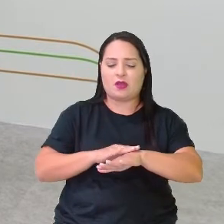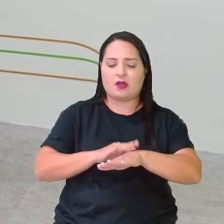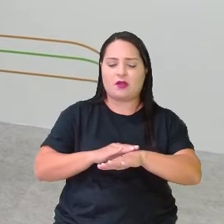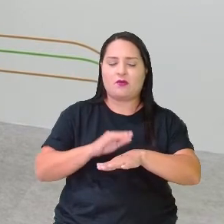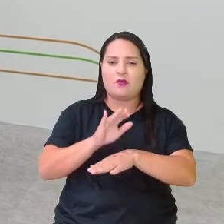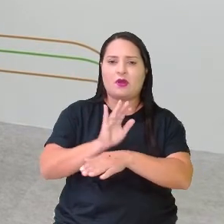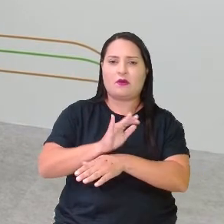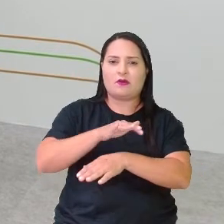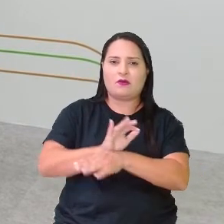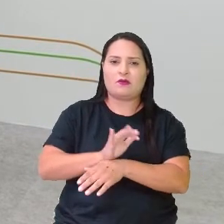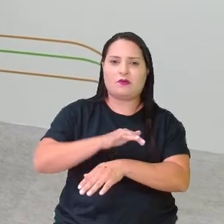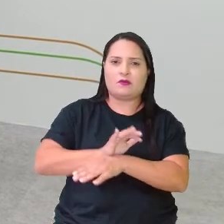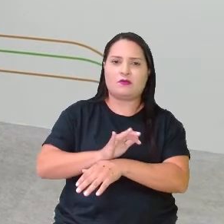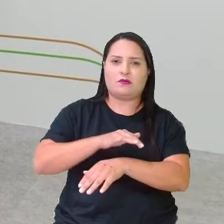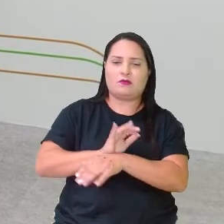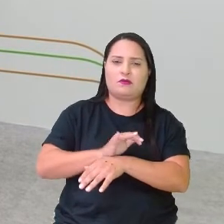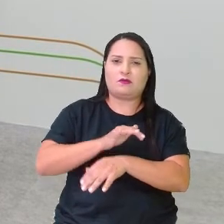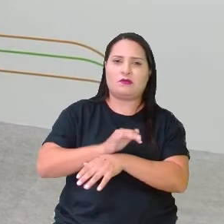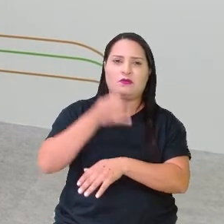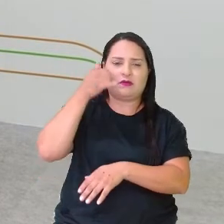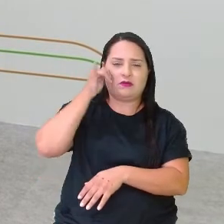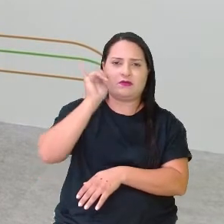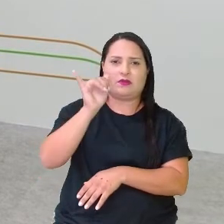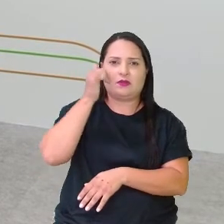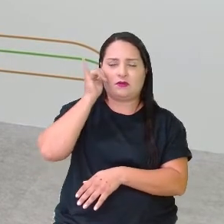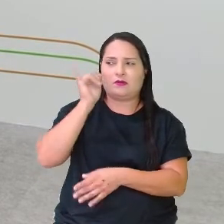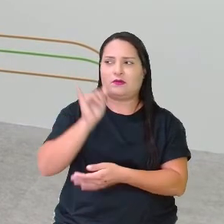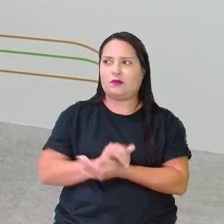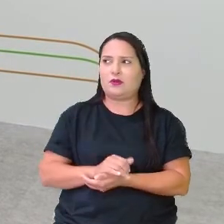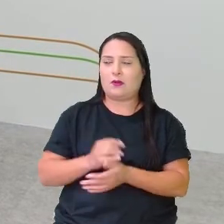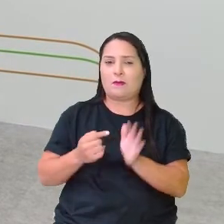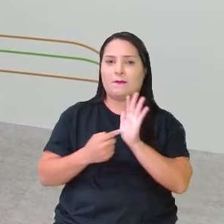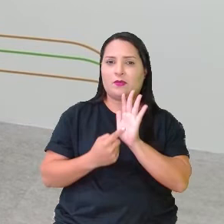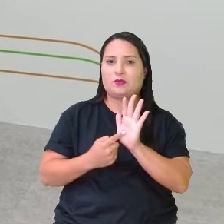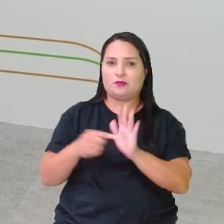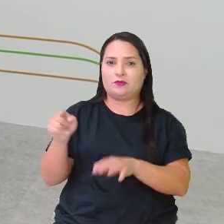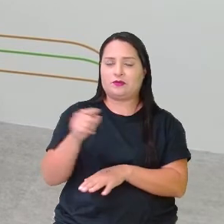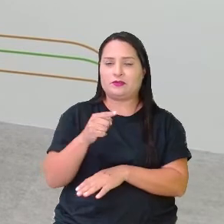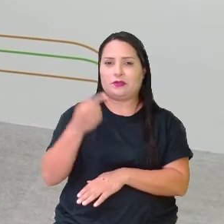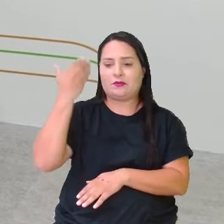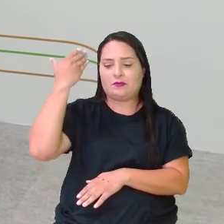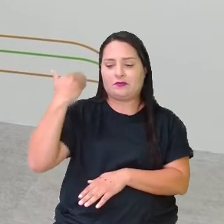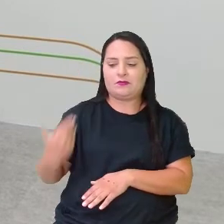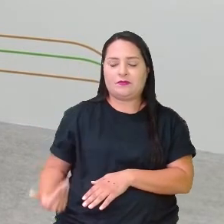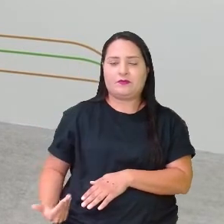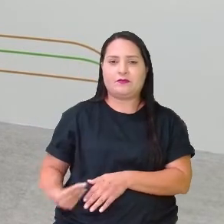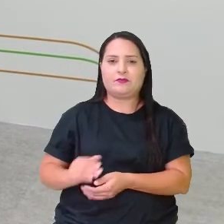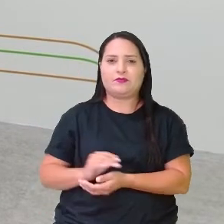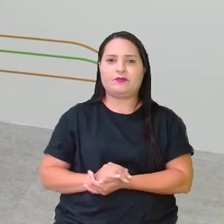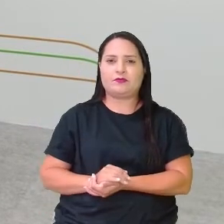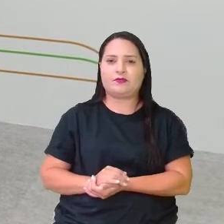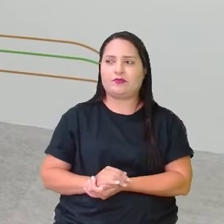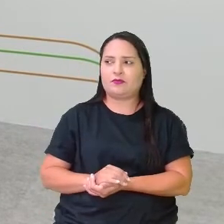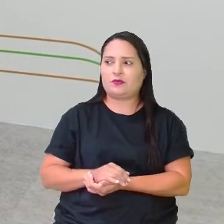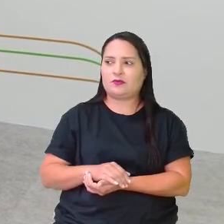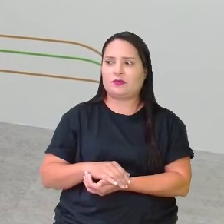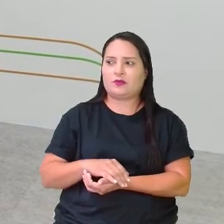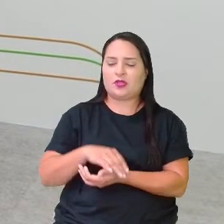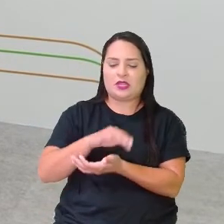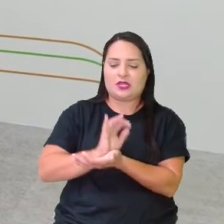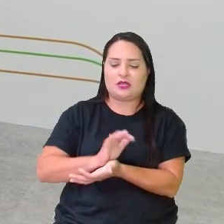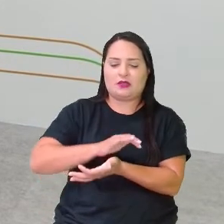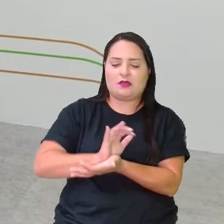do pé para fazer o salto para pular corda. Ó. Deixa eu ficar aqui um pouquinho do lado. Ó. vê que eu não jogo meu calcanhar no